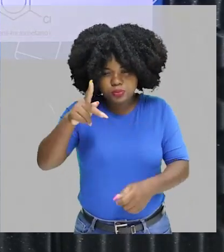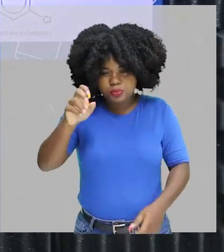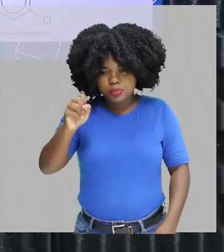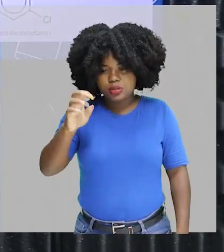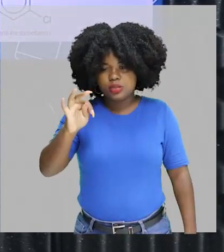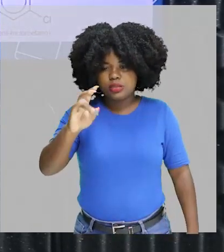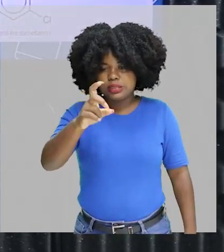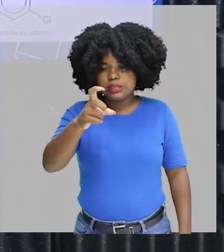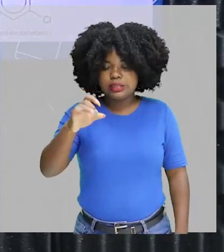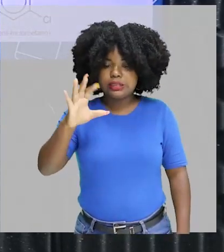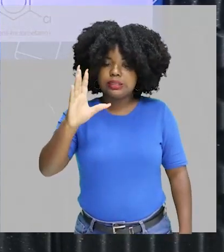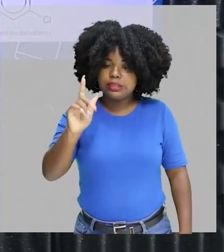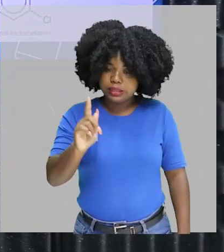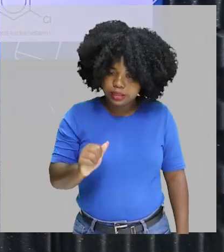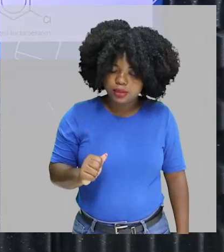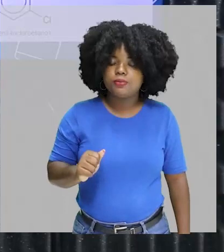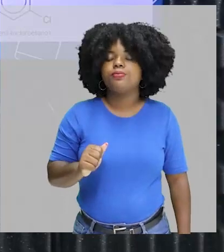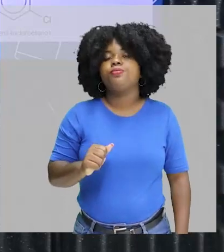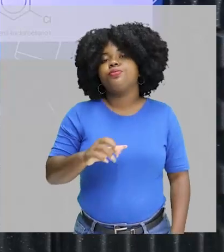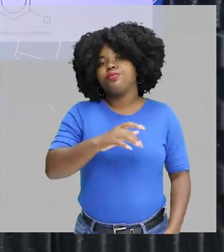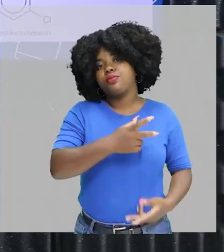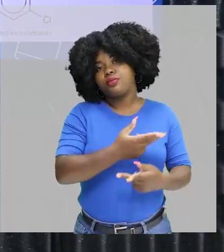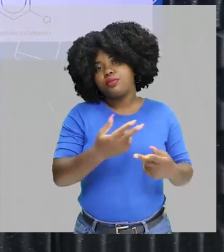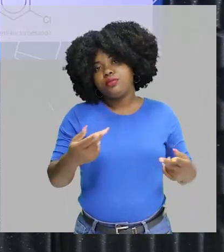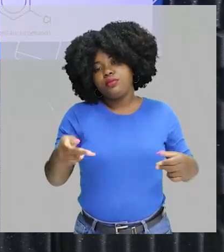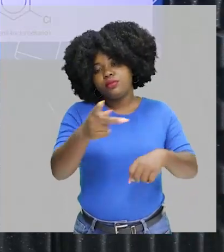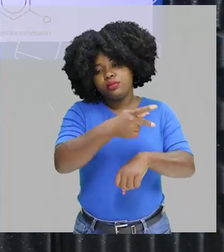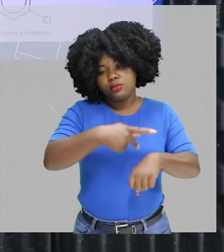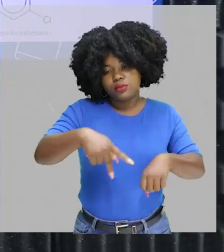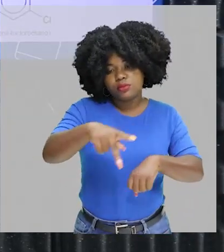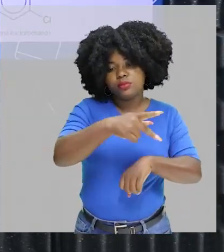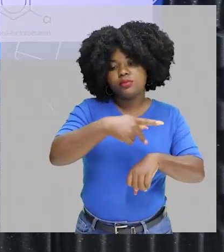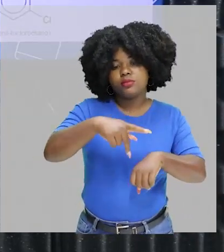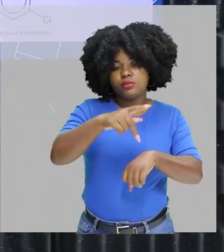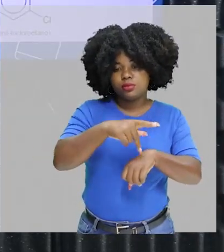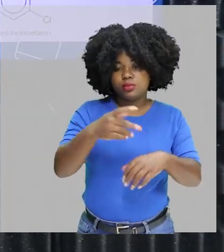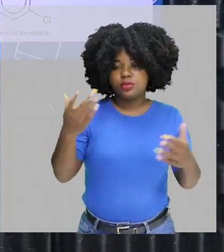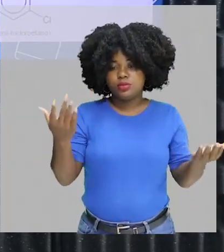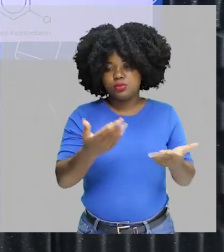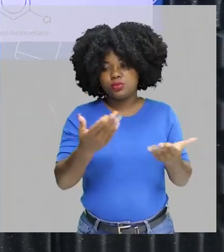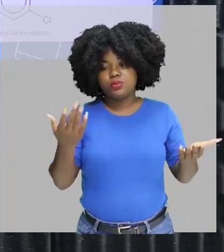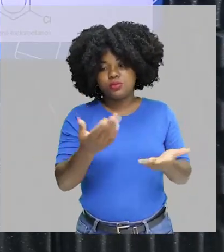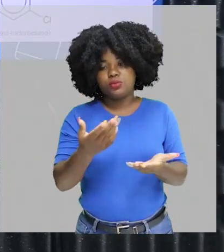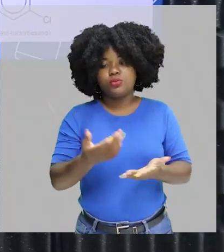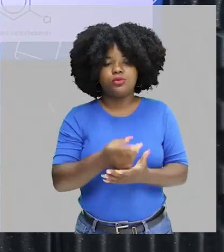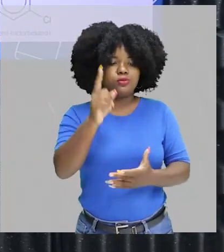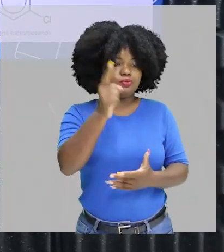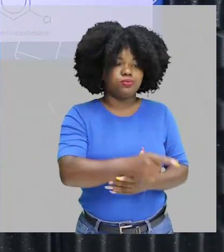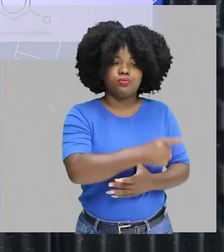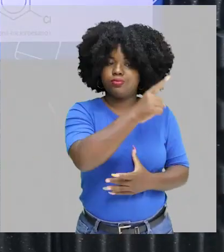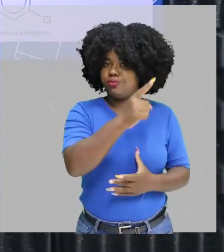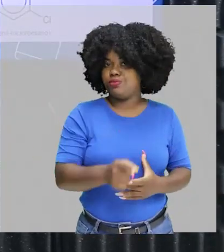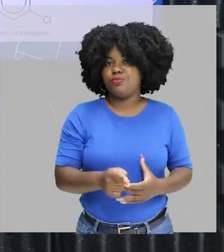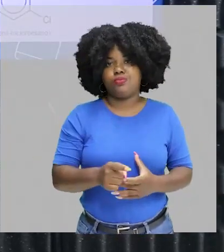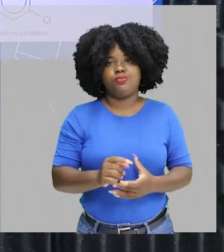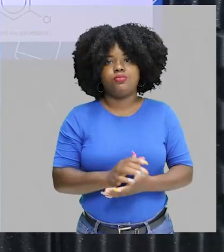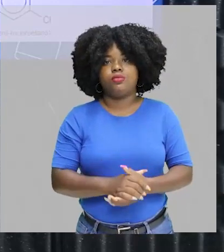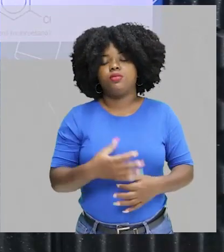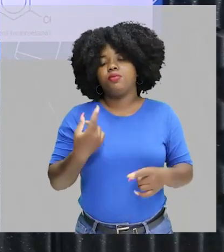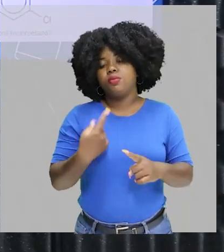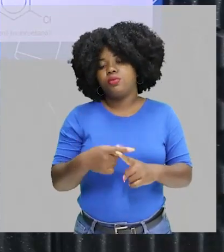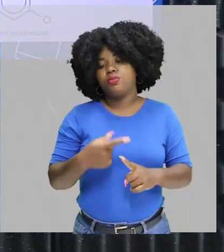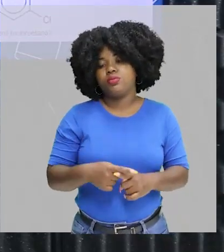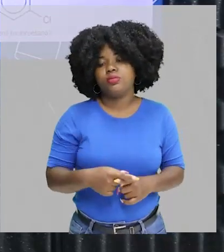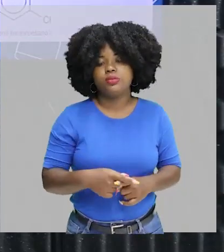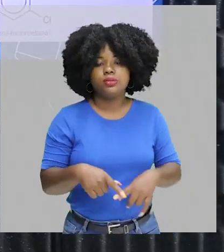Em vários países, hoje em dia, ele está banido, certo? Devido à sua toxicidade e principalmente